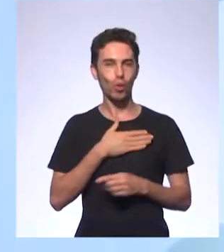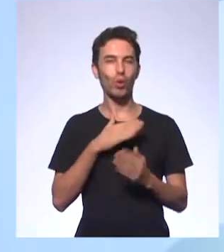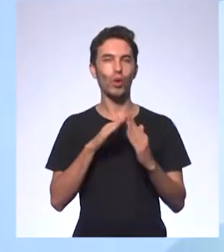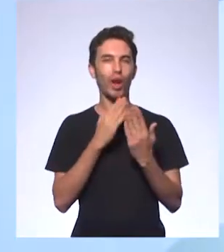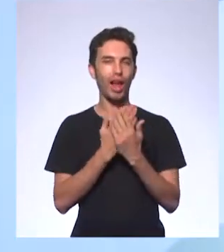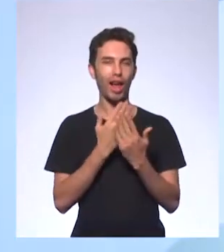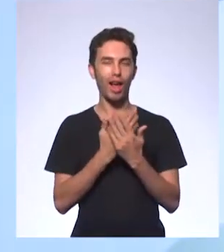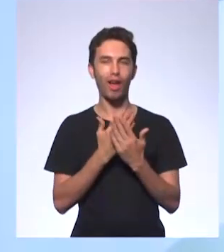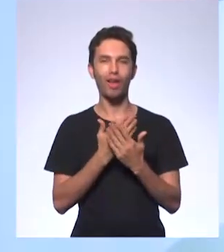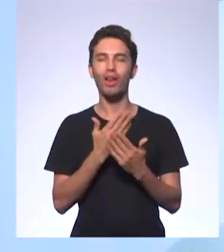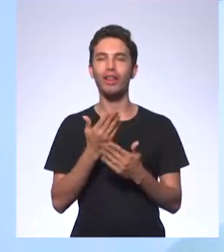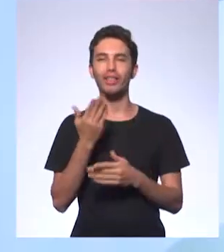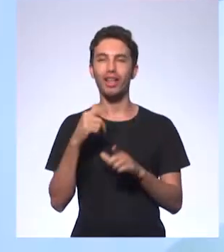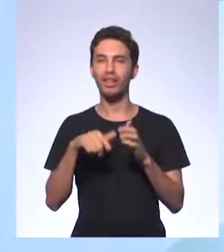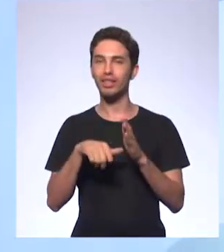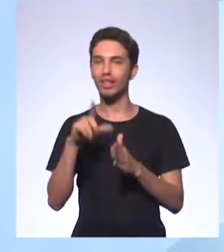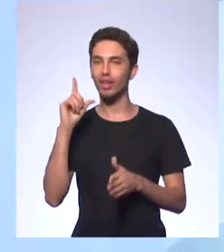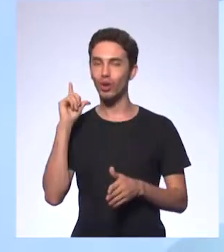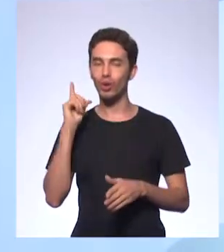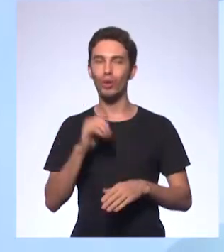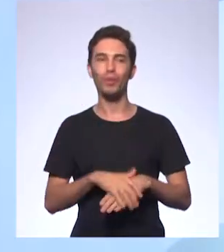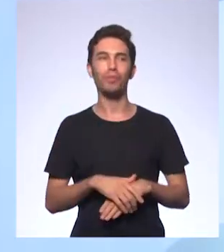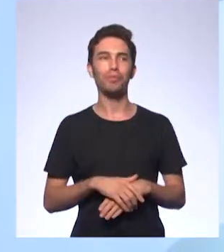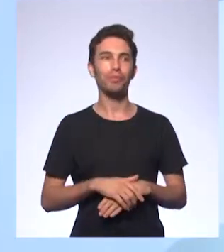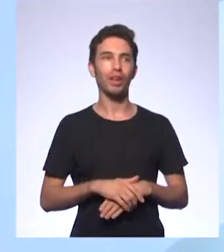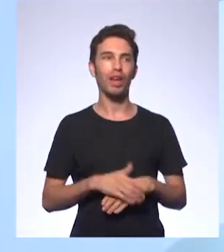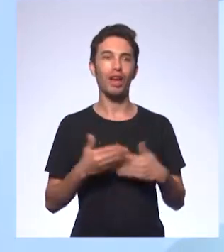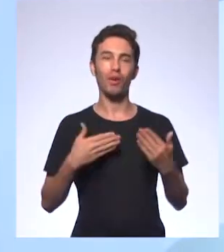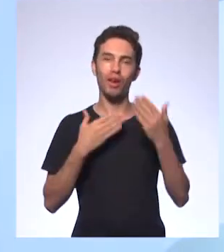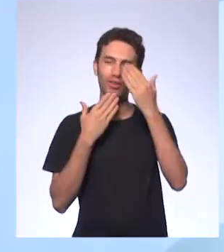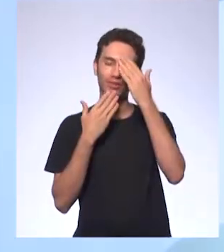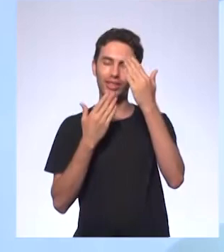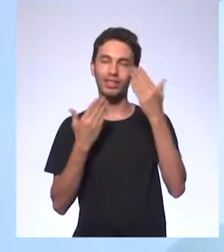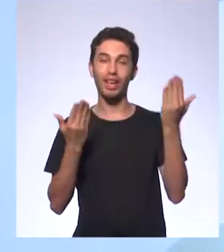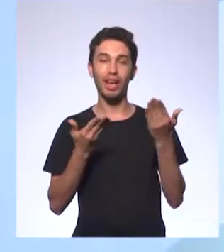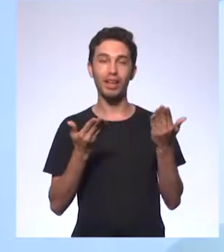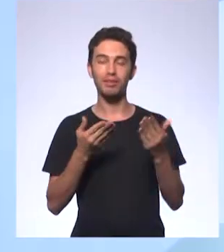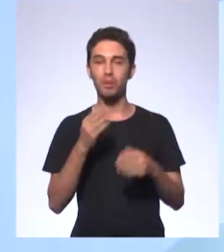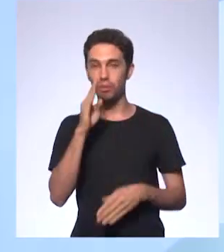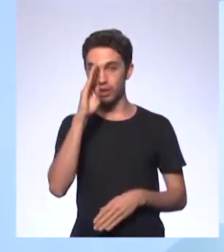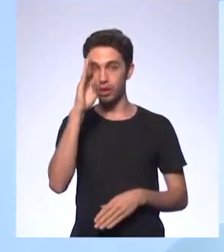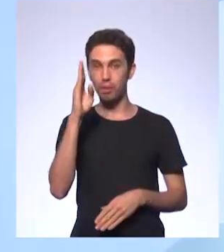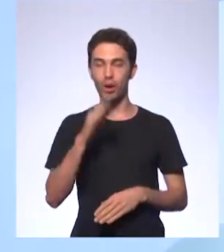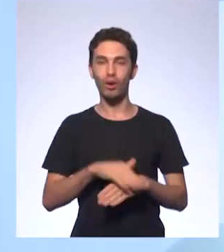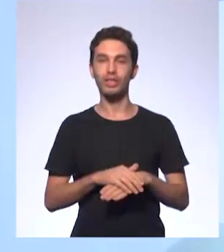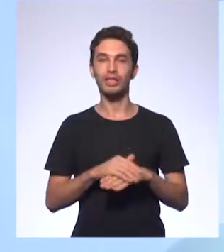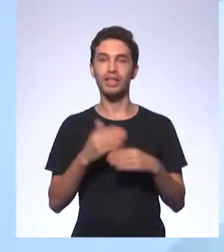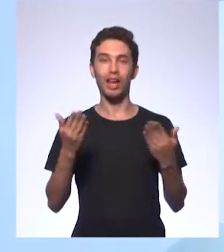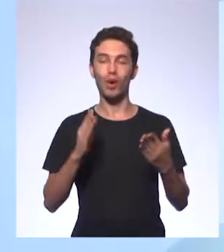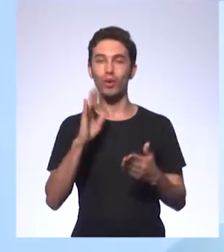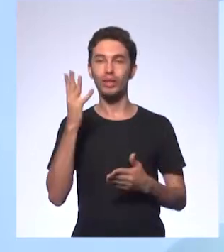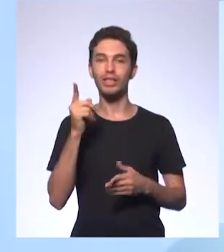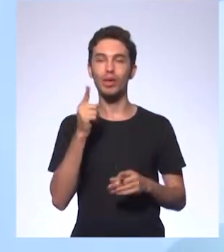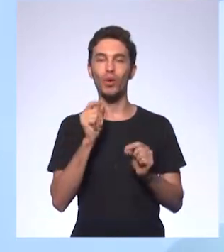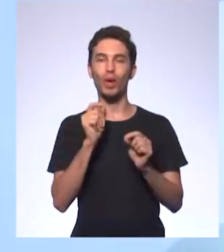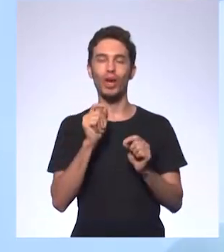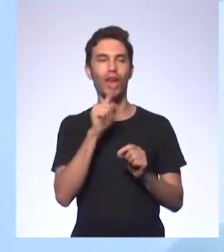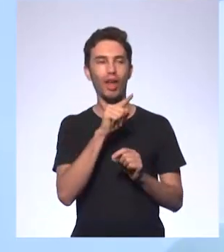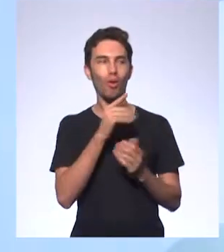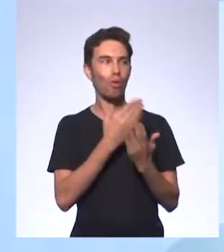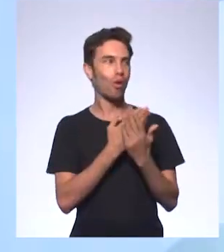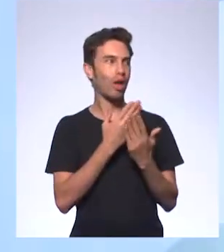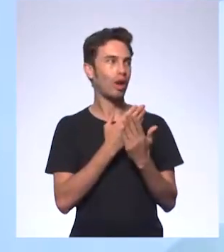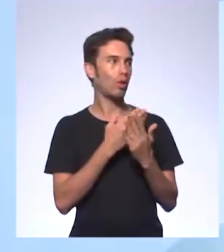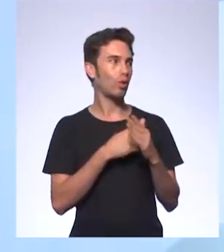aula. Eu agradeço, Matheus, porque a grande sacada da aula, né? O que tem que acontecer, o aluno aprendeu. O aluno aprendeu,